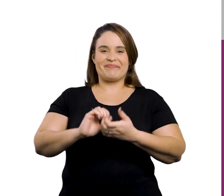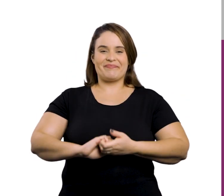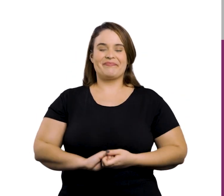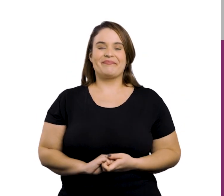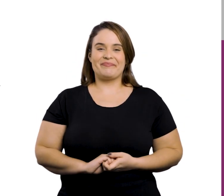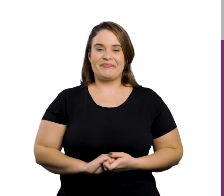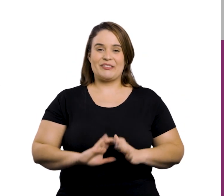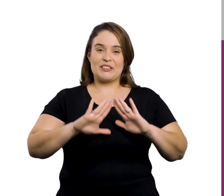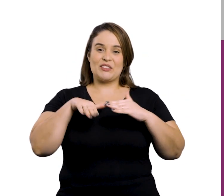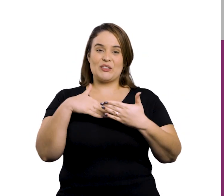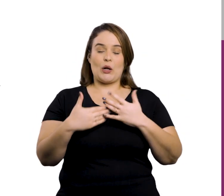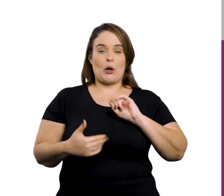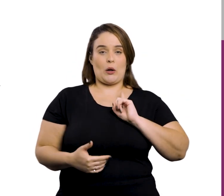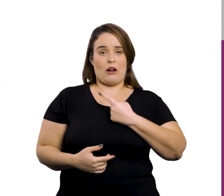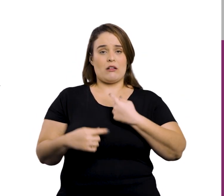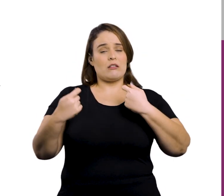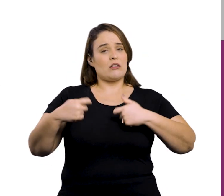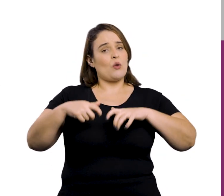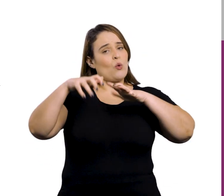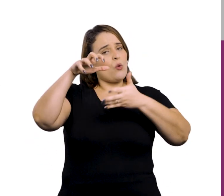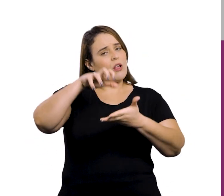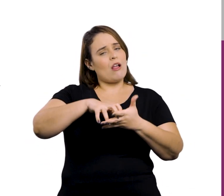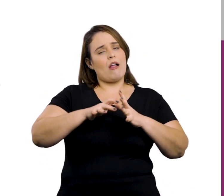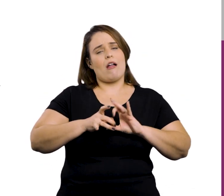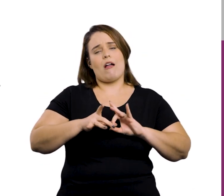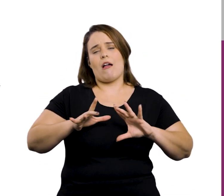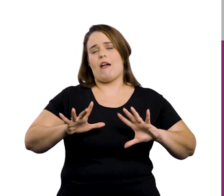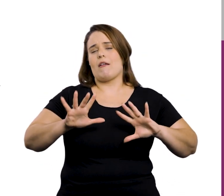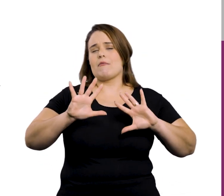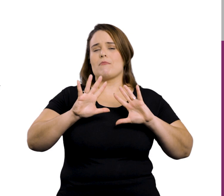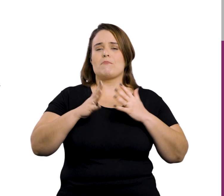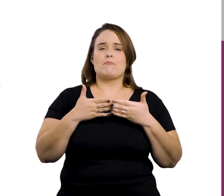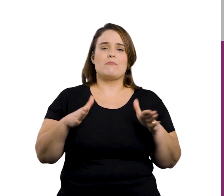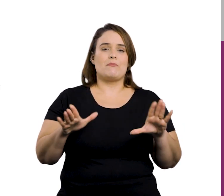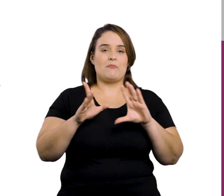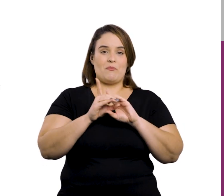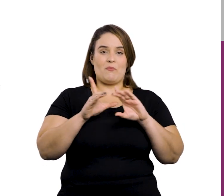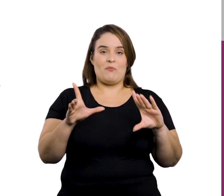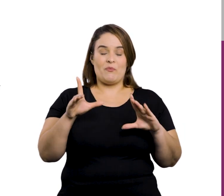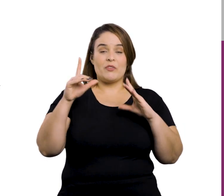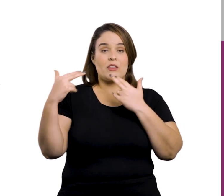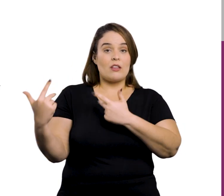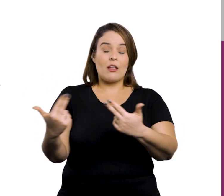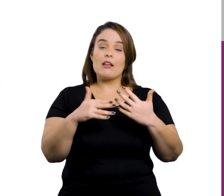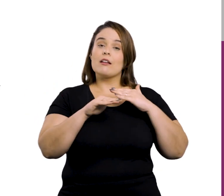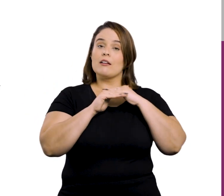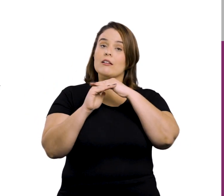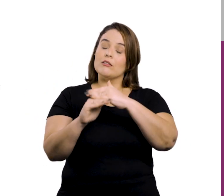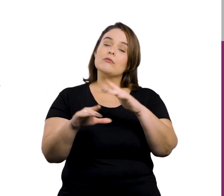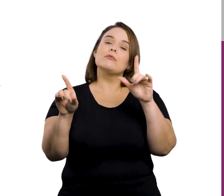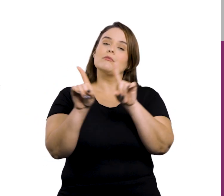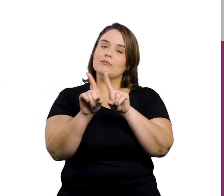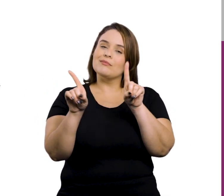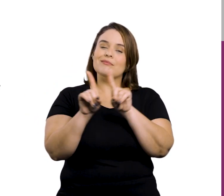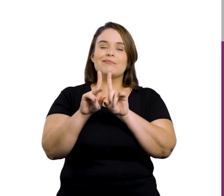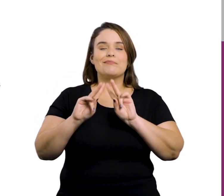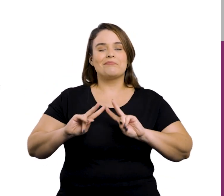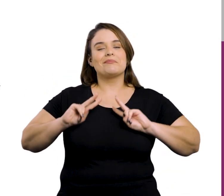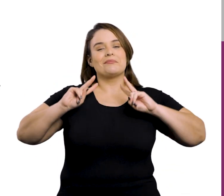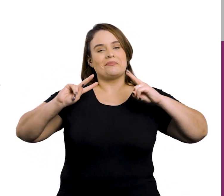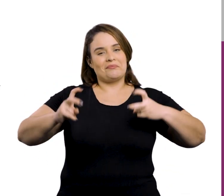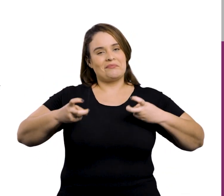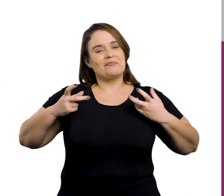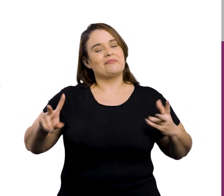sexual. Nossas escolas precisam ser espaços abertos e democráticos que não só atendam igualitariamente, como